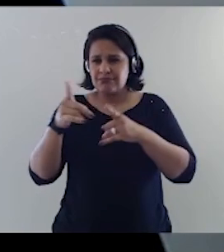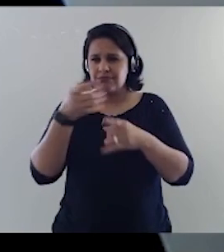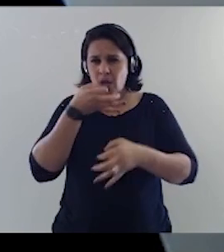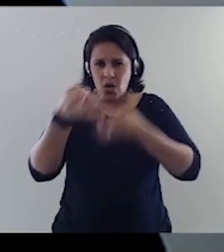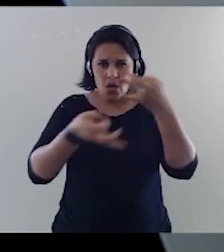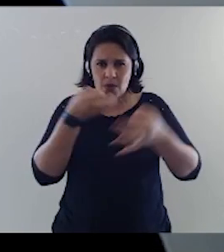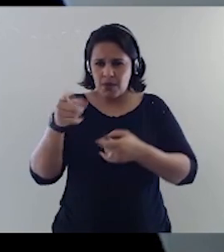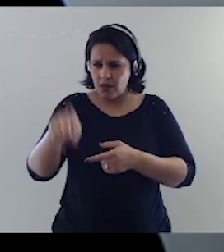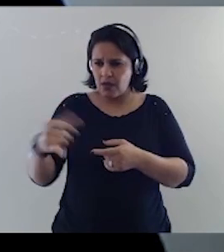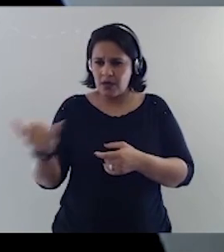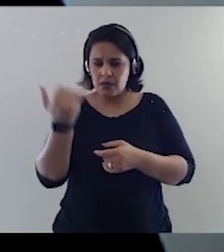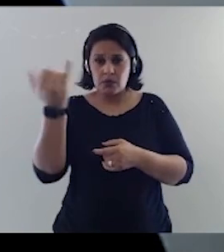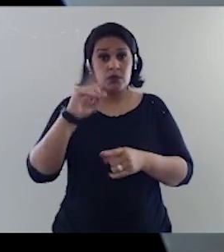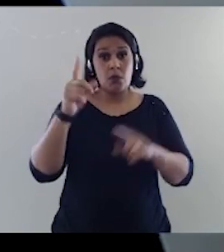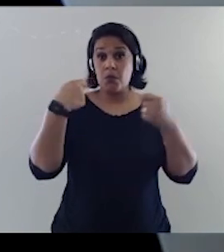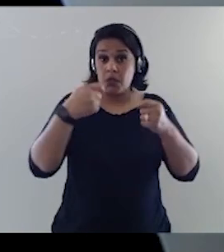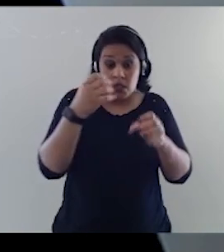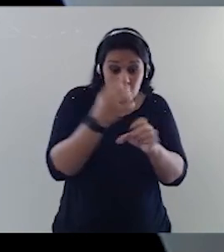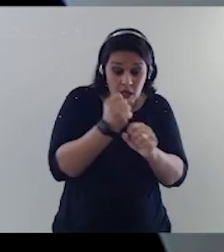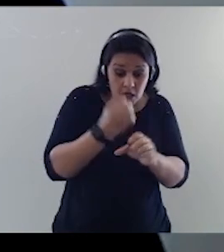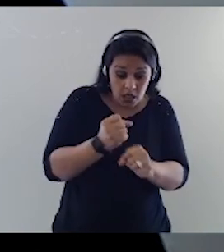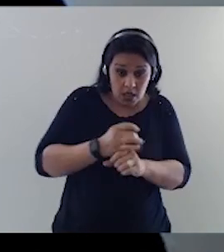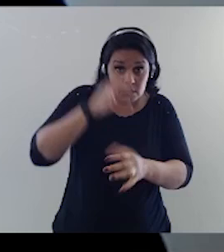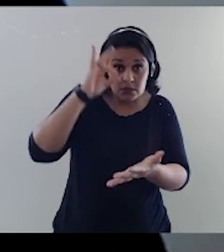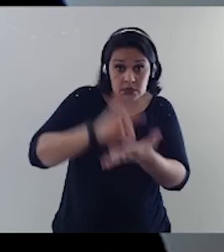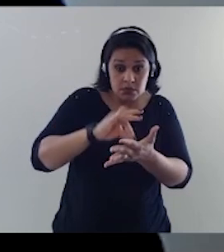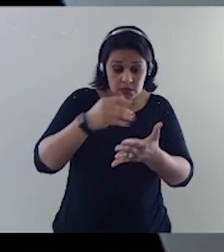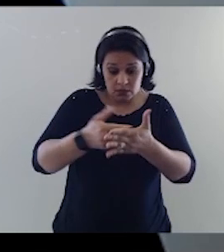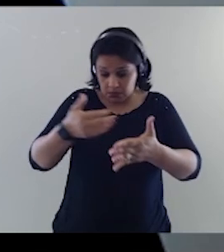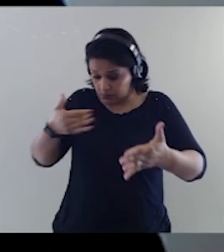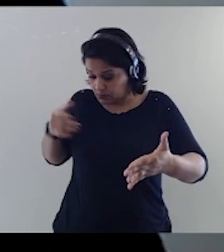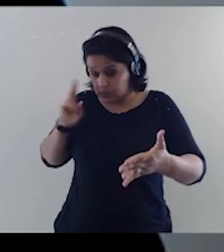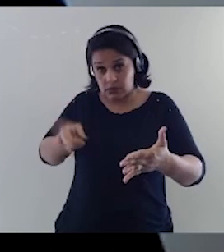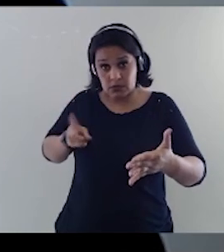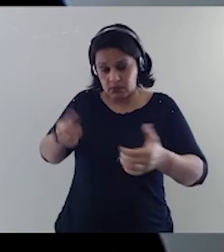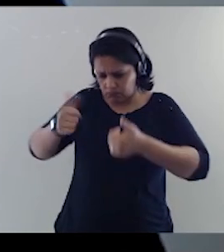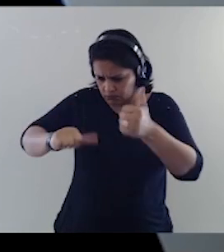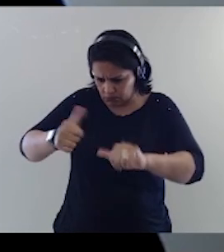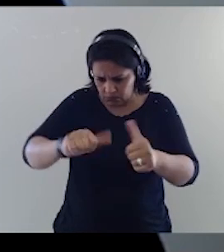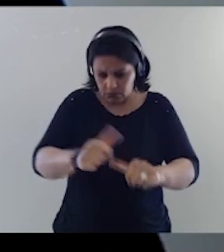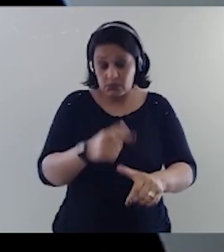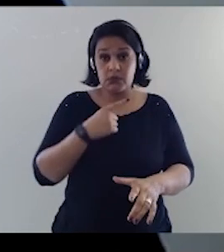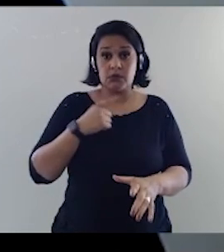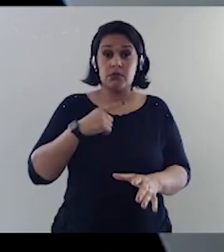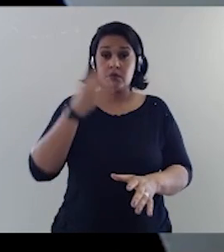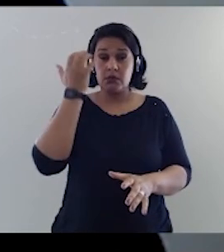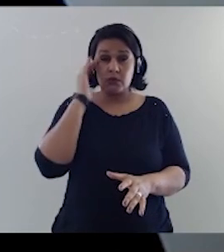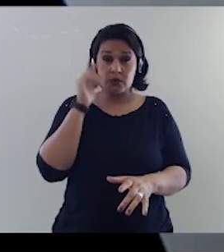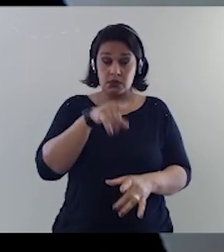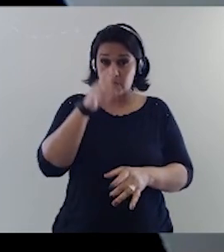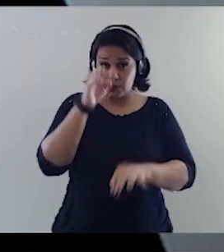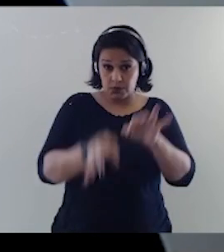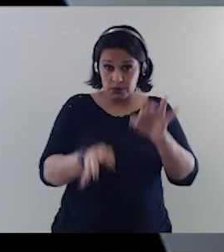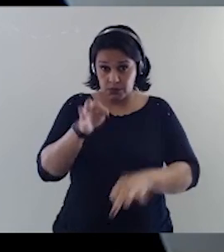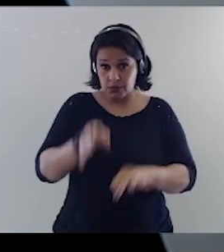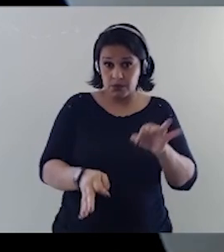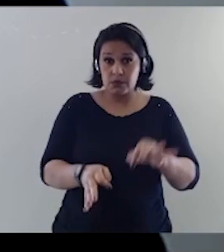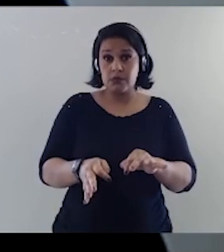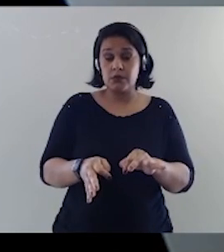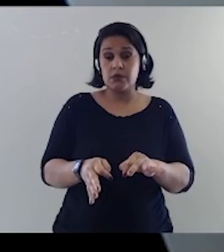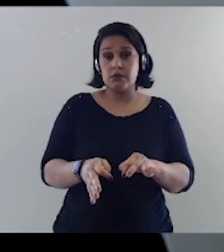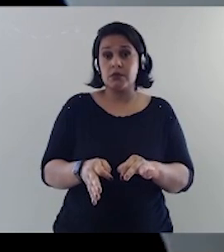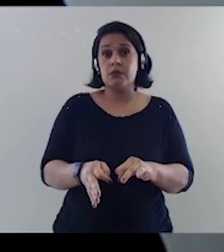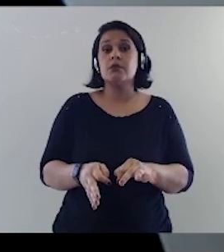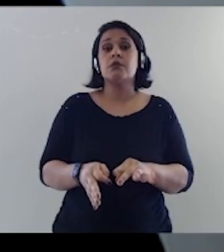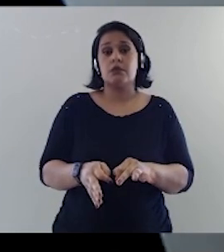dados ou argumentos que não tenham sido ponderados nas decisões anteriores e sem que estas constituam, no entendimento dos juízes, que são chamados a apreciar a questão ex